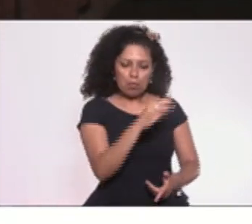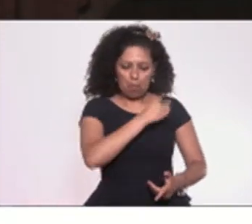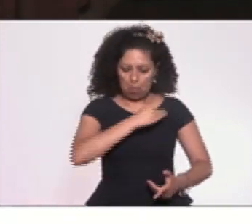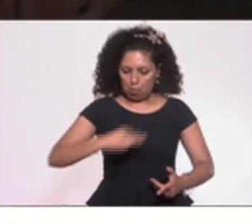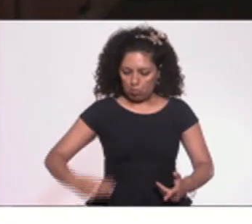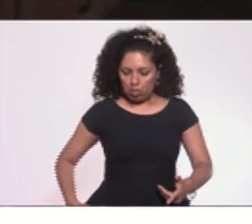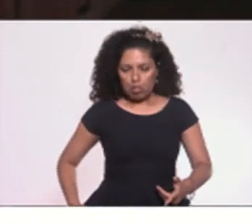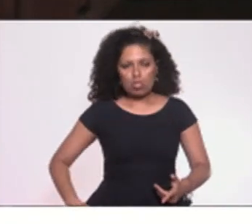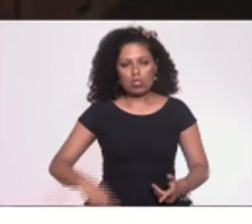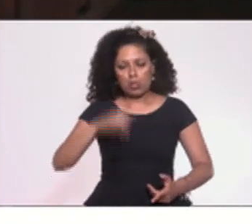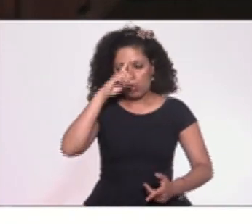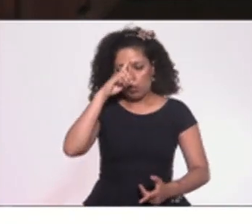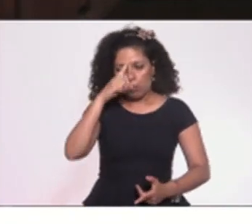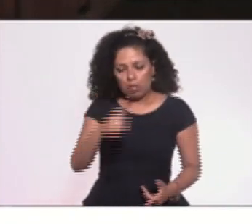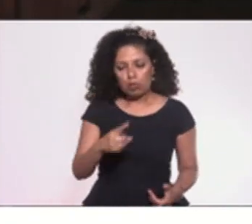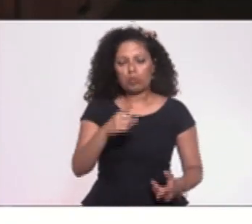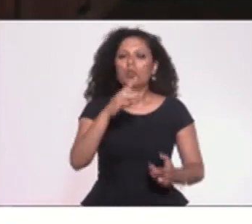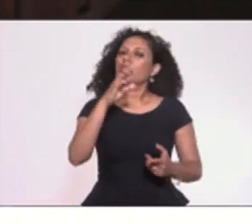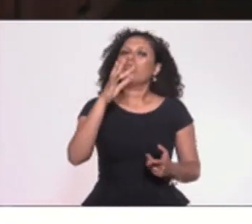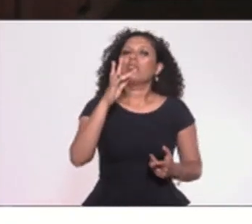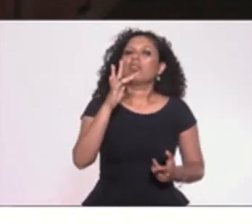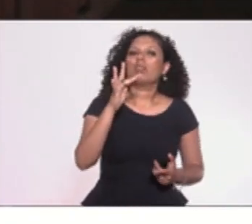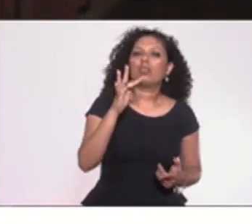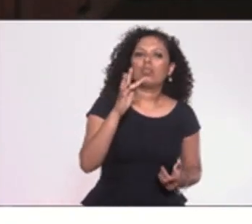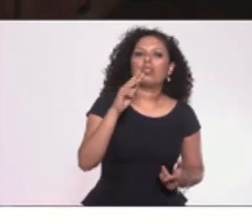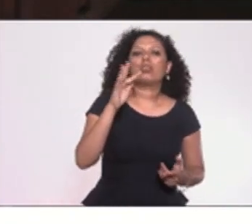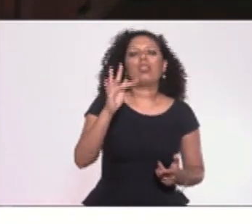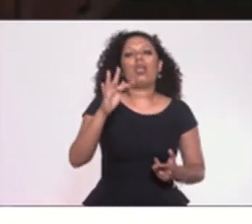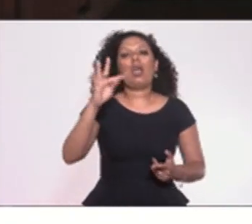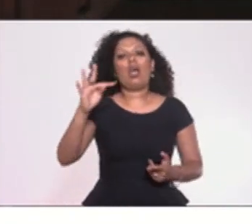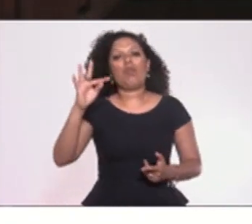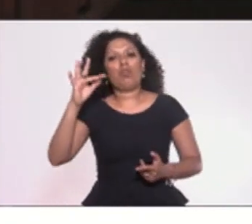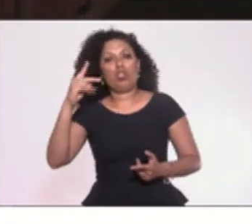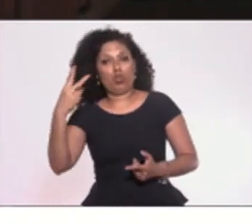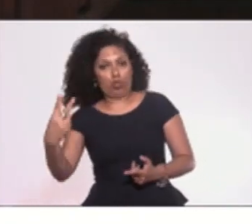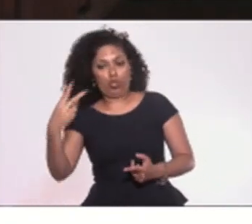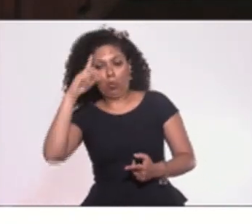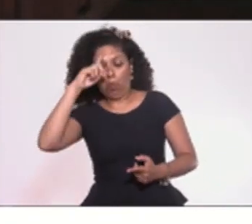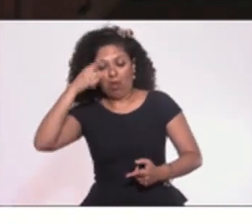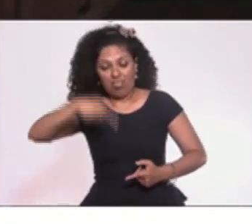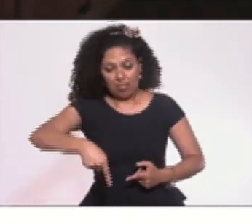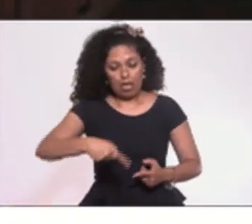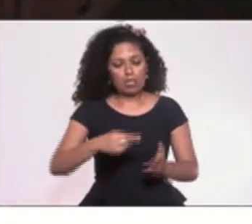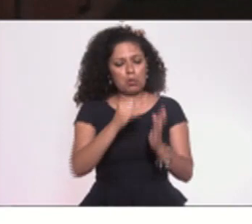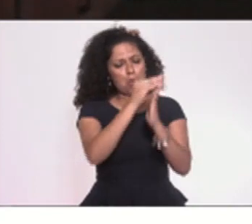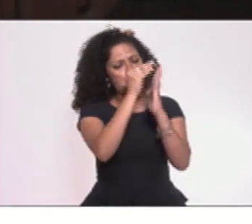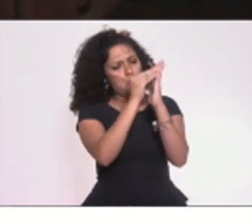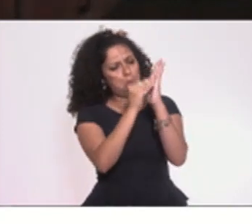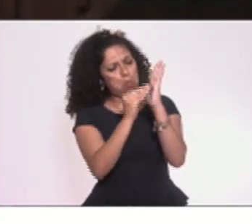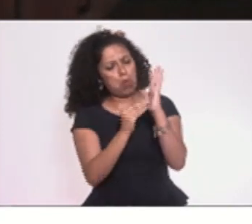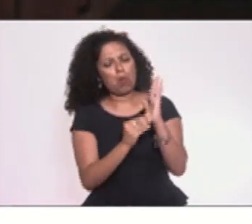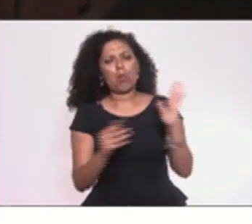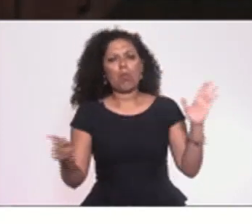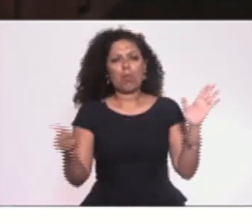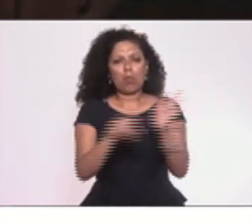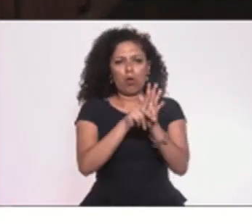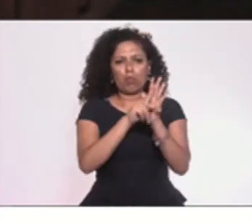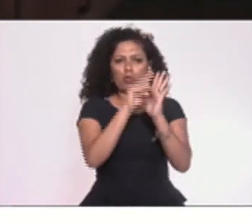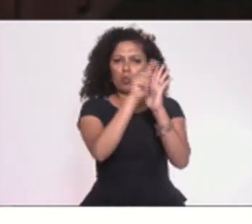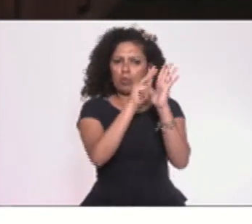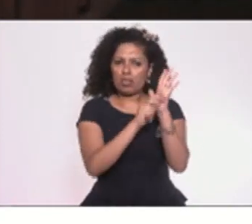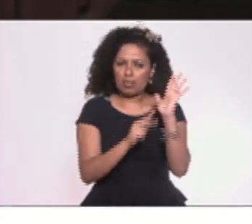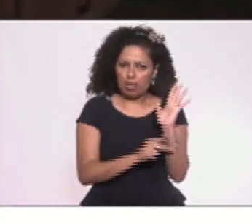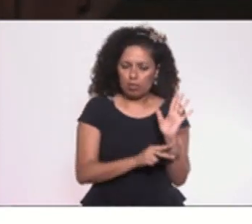ao TRF2 que enviasse para essa casa os autos do processo. Então,